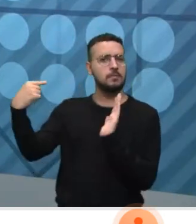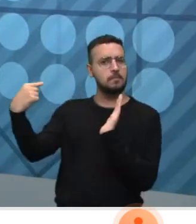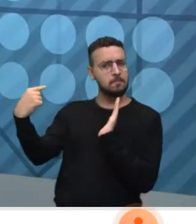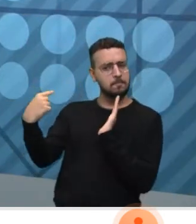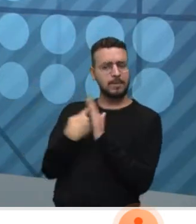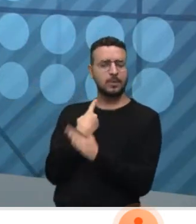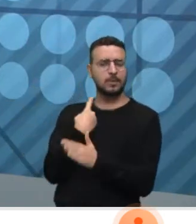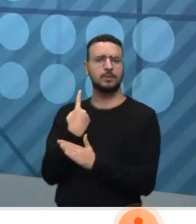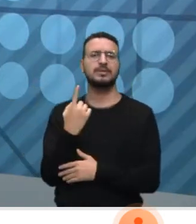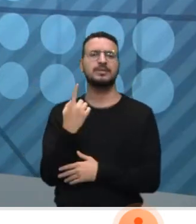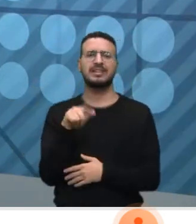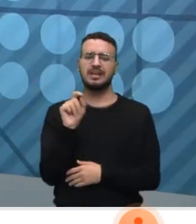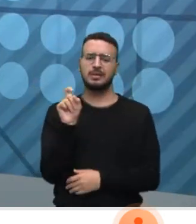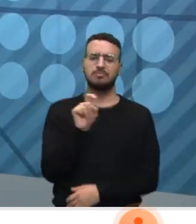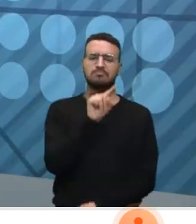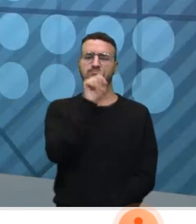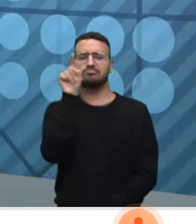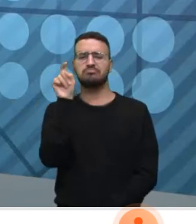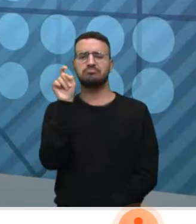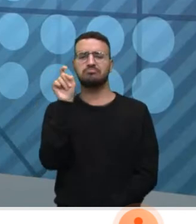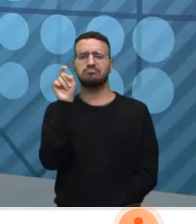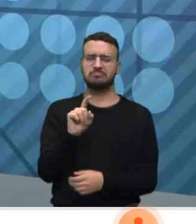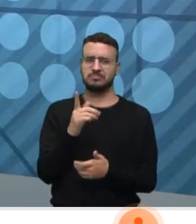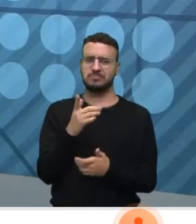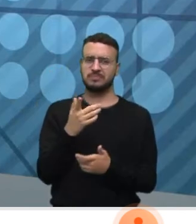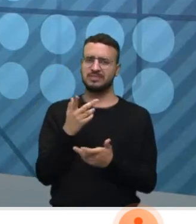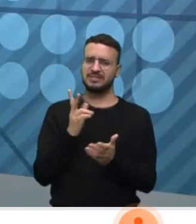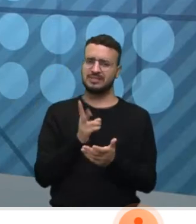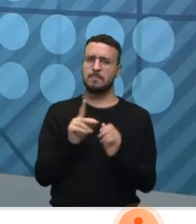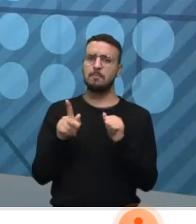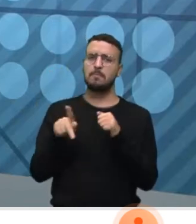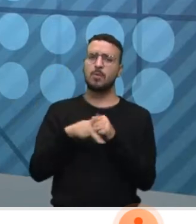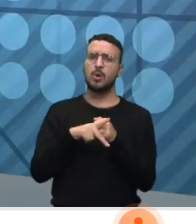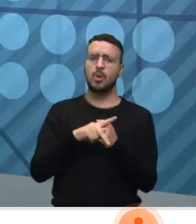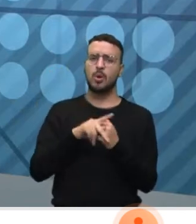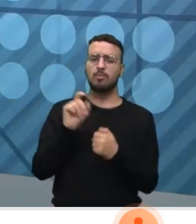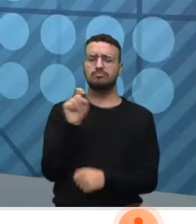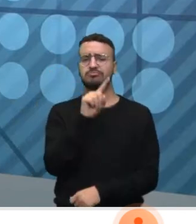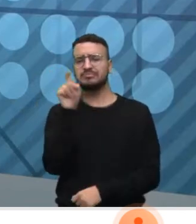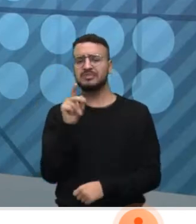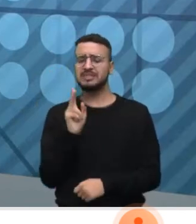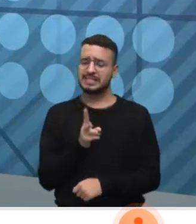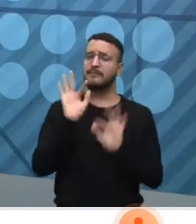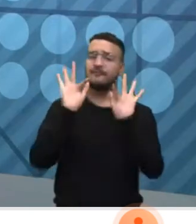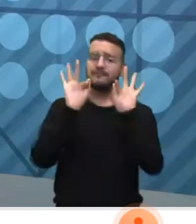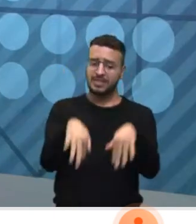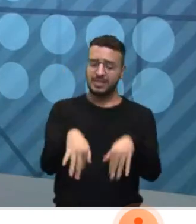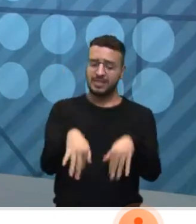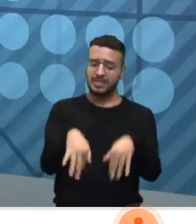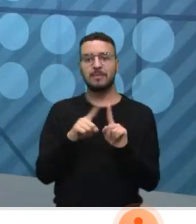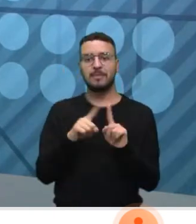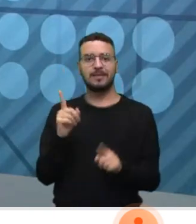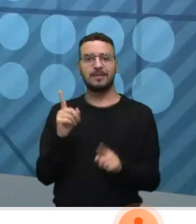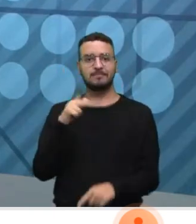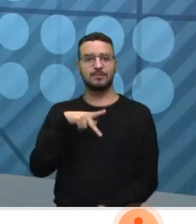sinal de interrogação, né, seria sempre no final, né? E aí a professora fez, posso